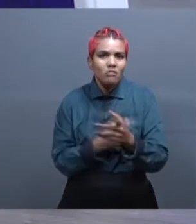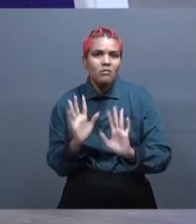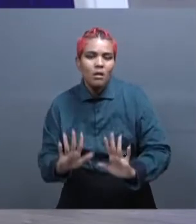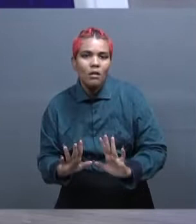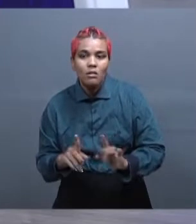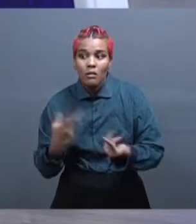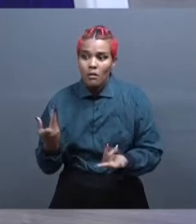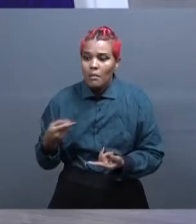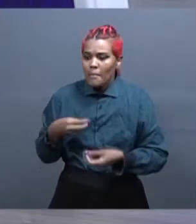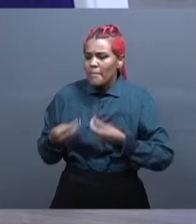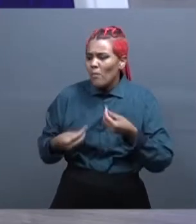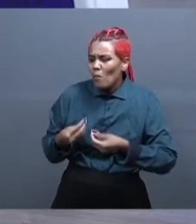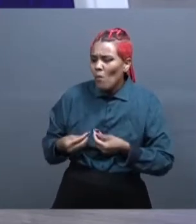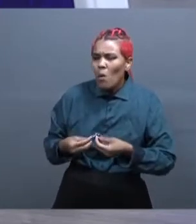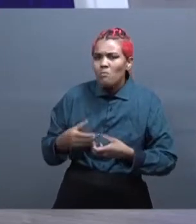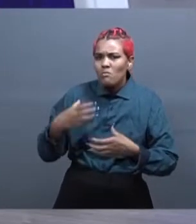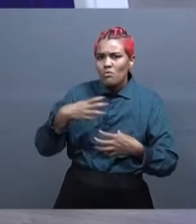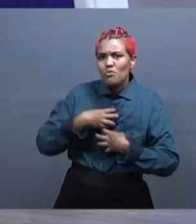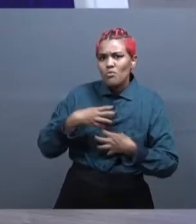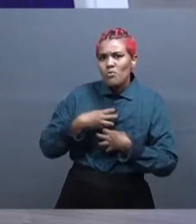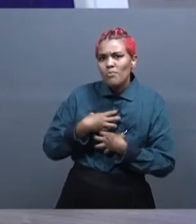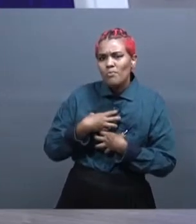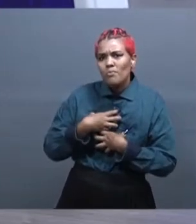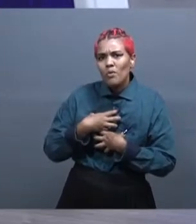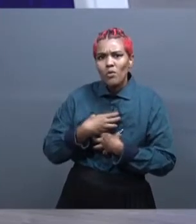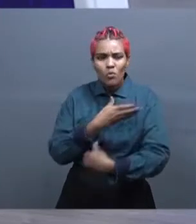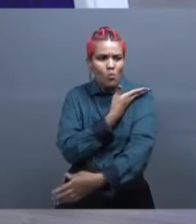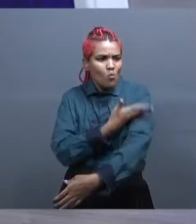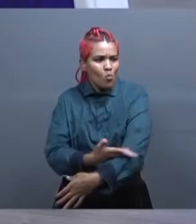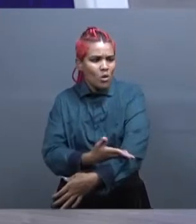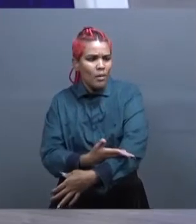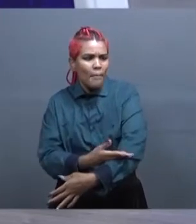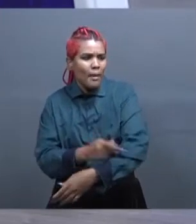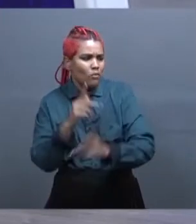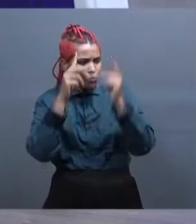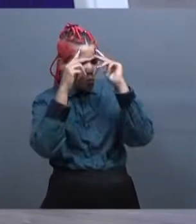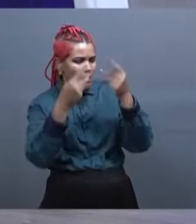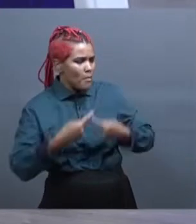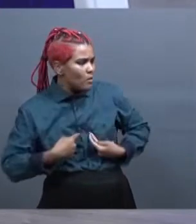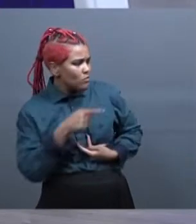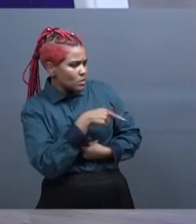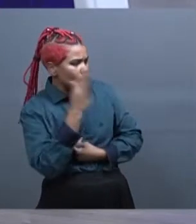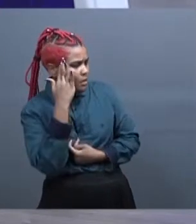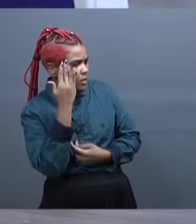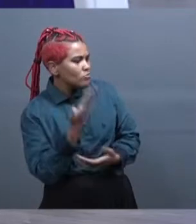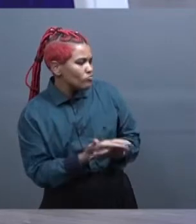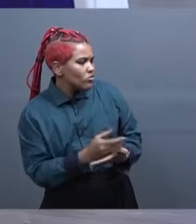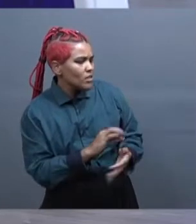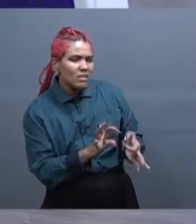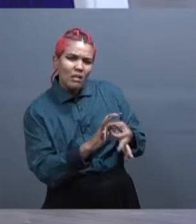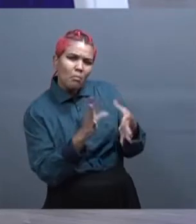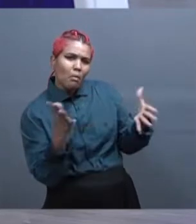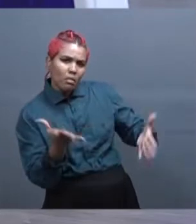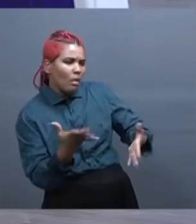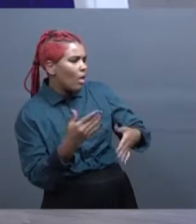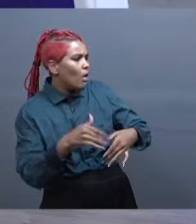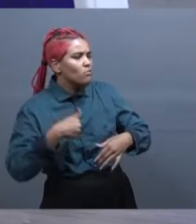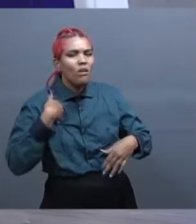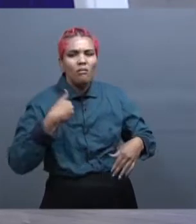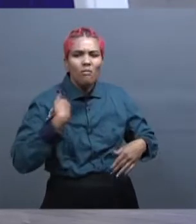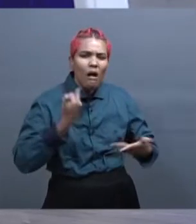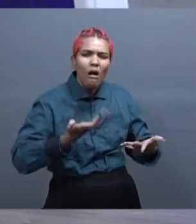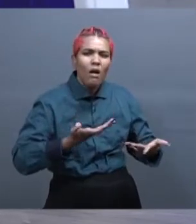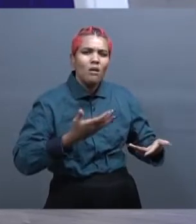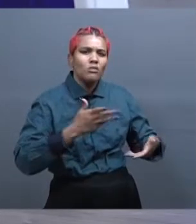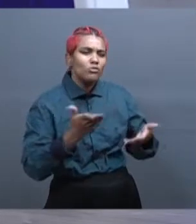humano você acredita cibele que as pessoas hoje têm então essa mais liberdade independente da idade